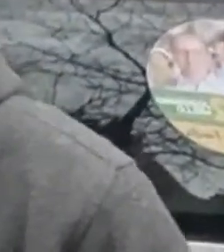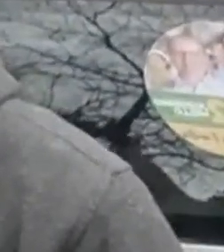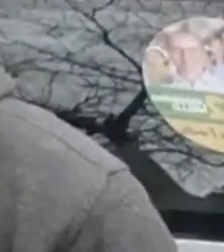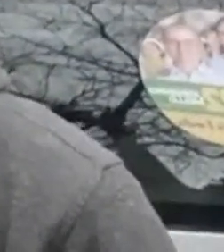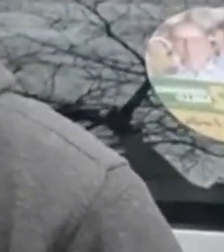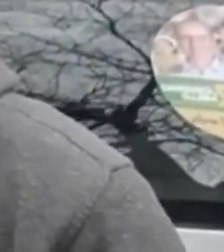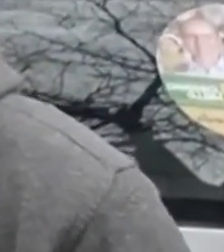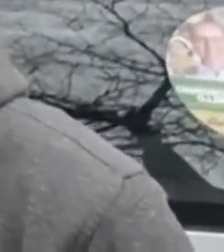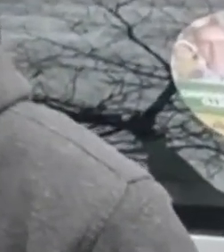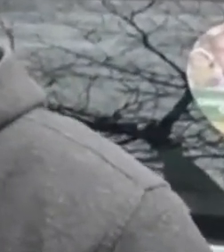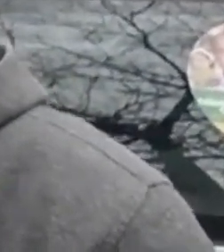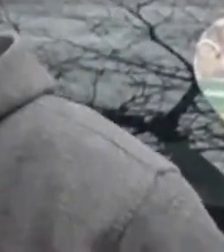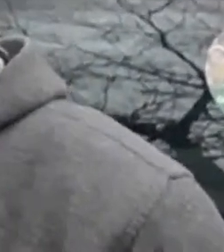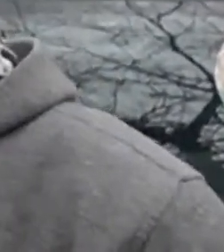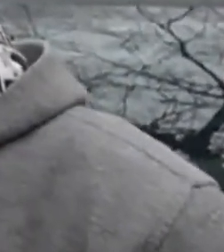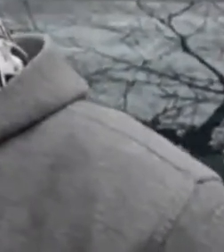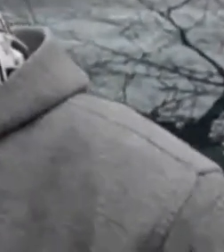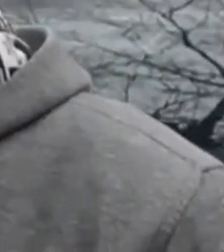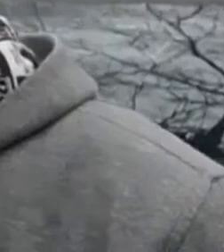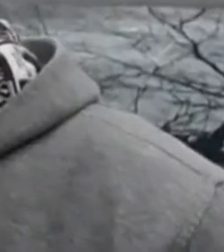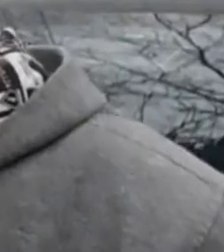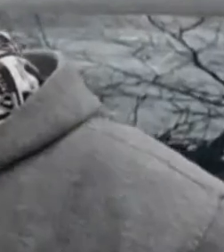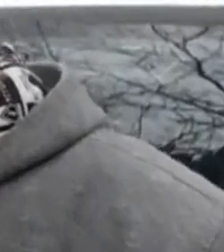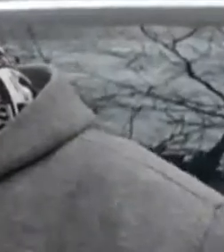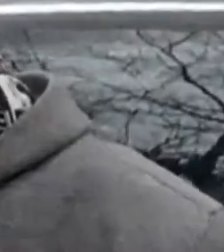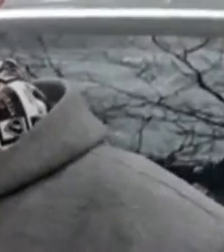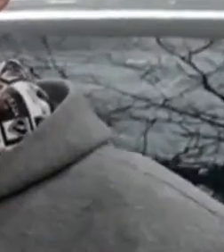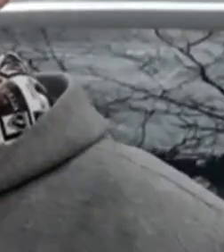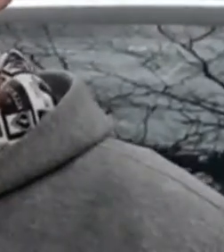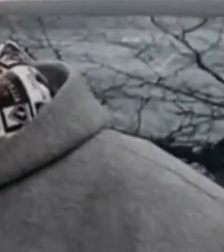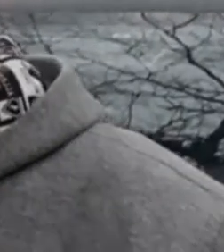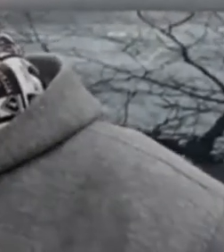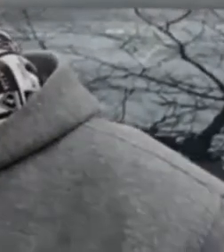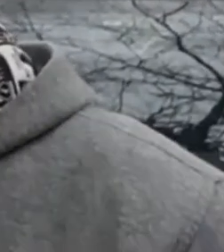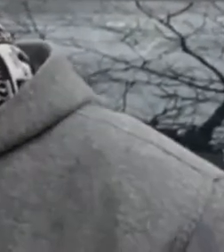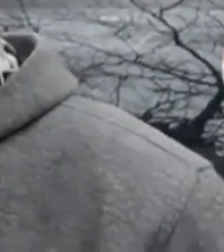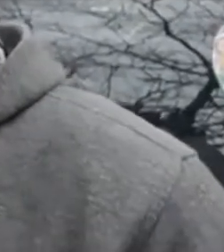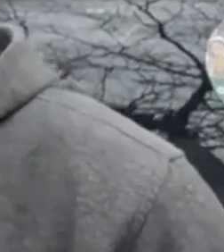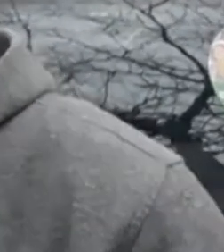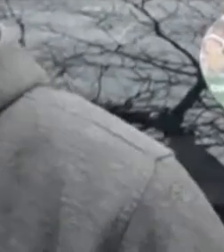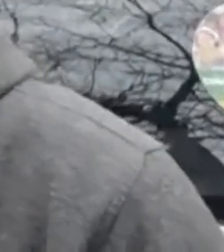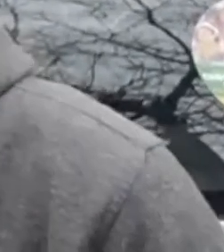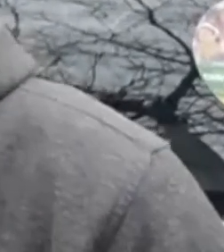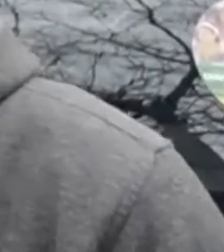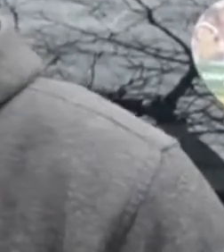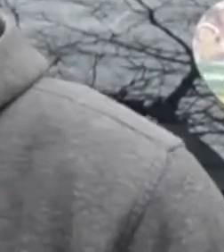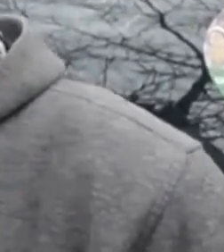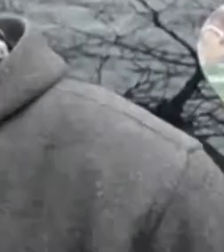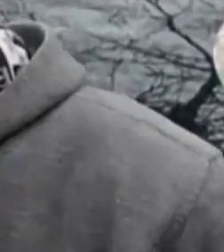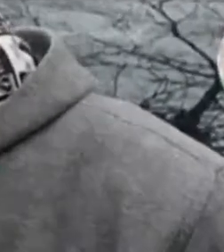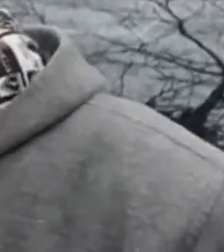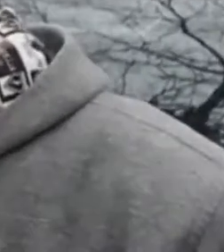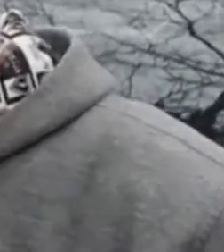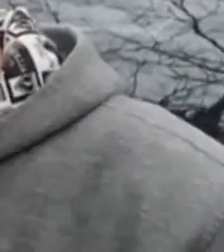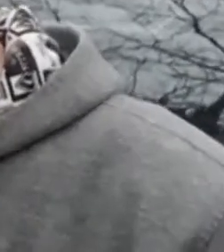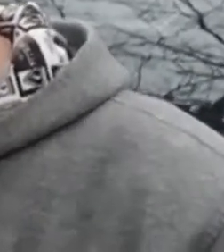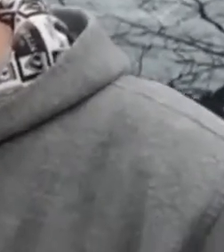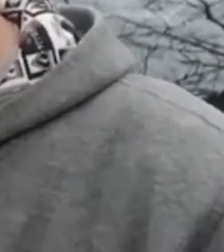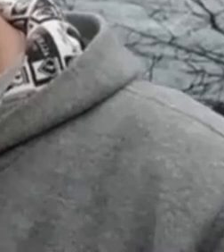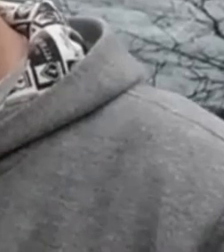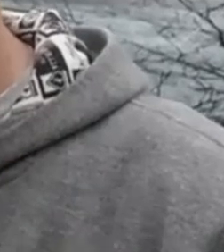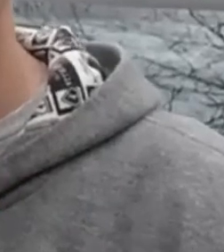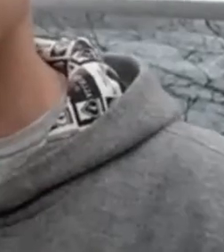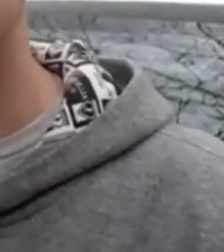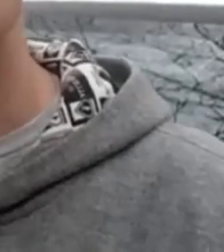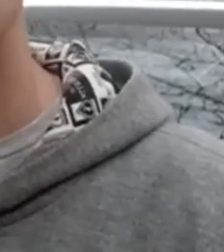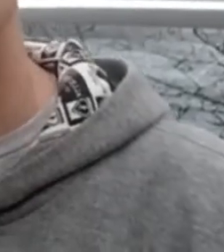do conservadorismo. E essa escola, tu poderia falar o nome? Arnoldo Agenor Zimmermann. Arnoldo Agenor